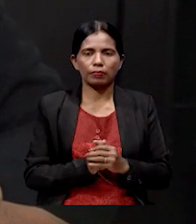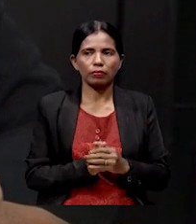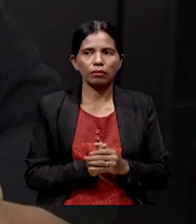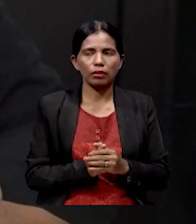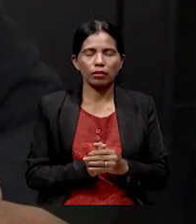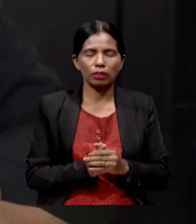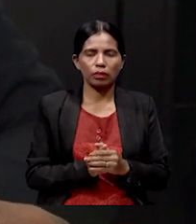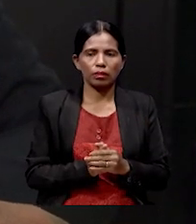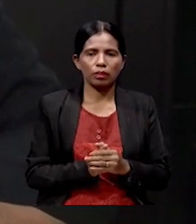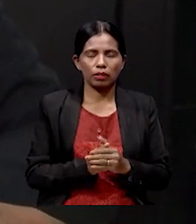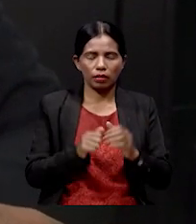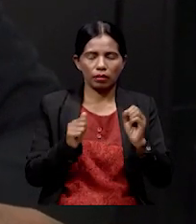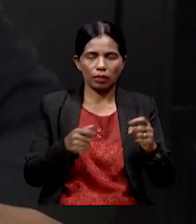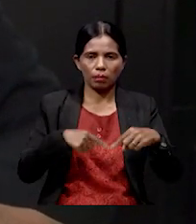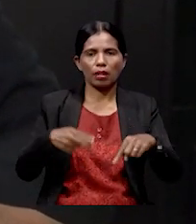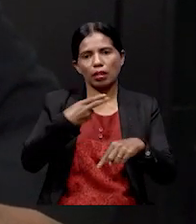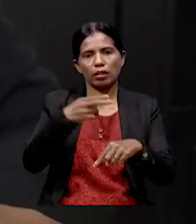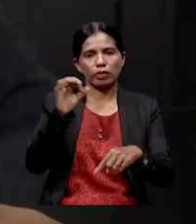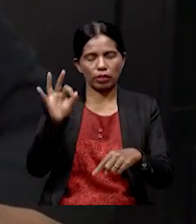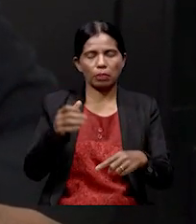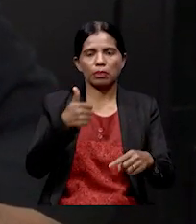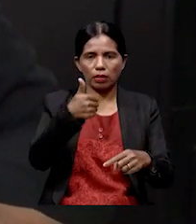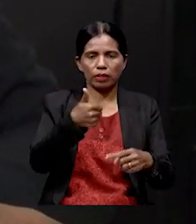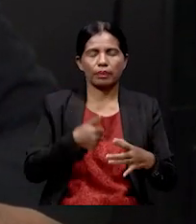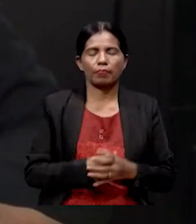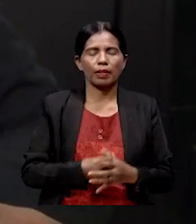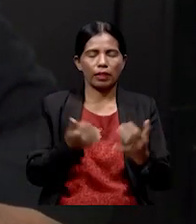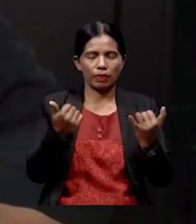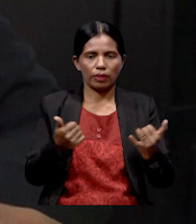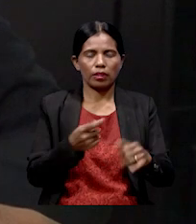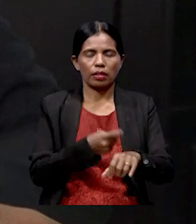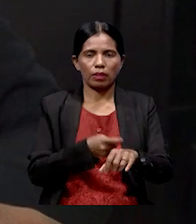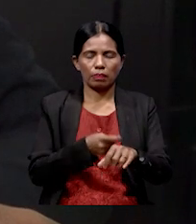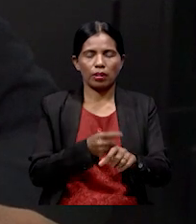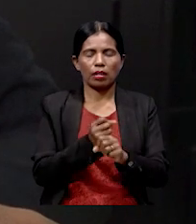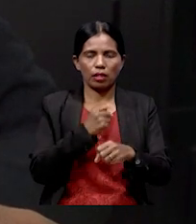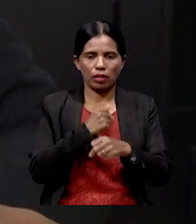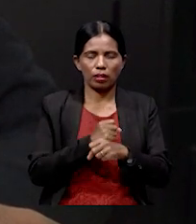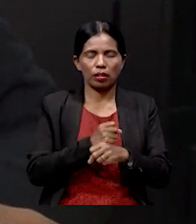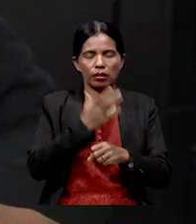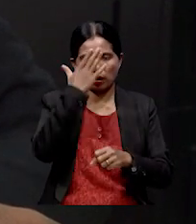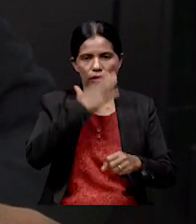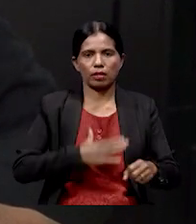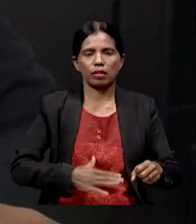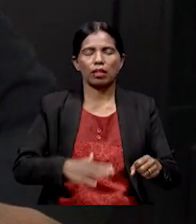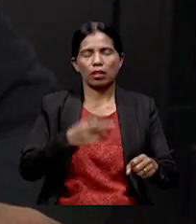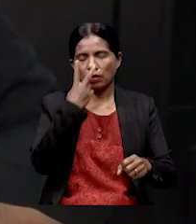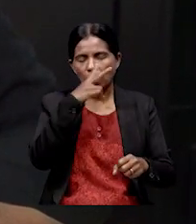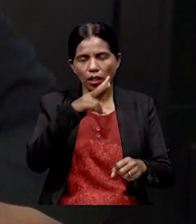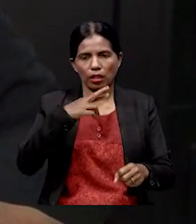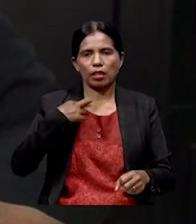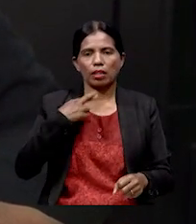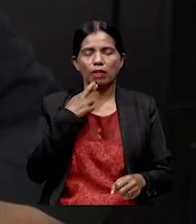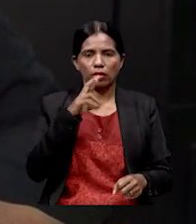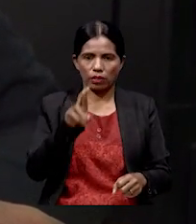de dia aquela, e agora ao mesmo tempo halo na CT scan, até arrejar o resultado. Mai